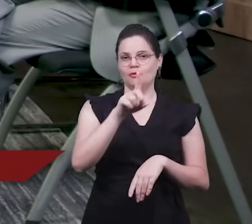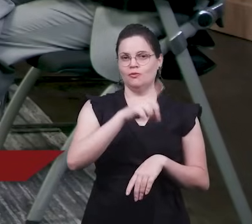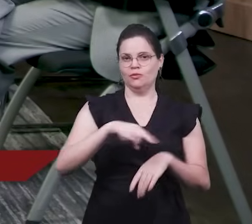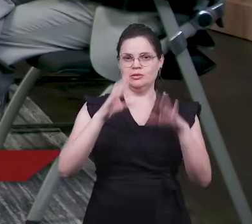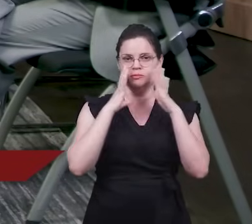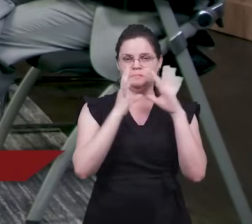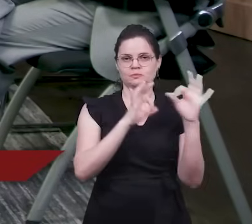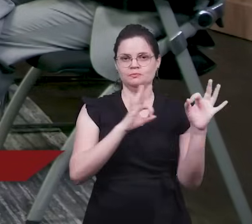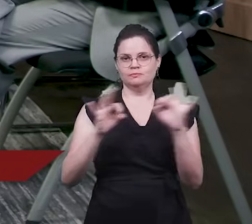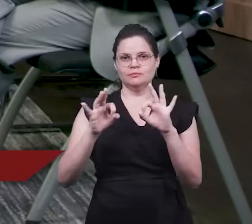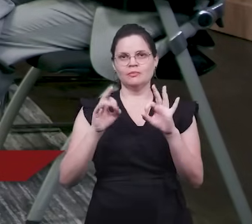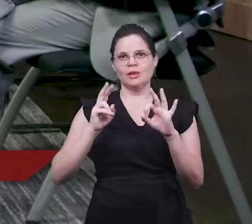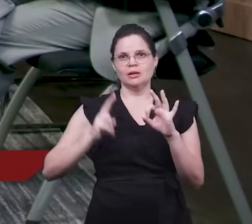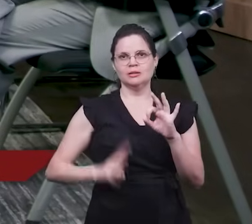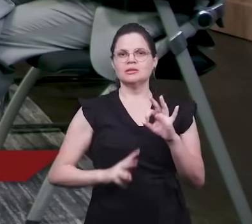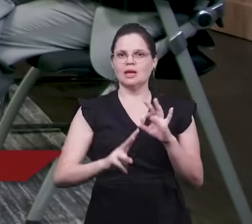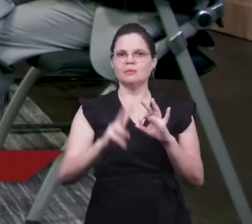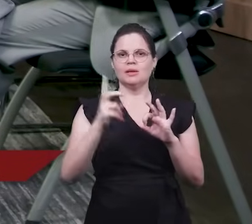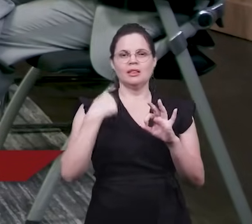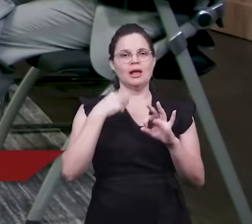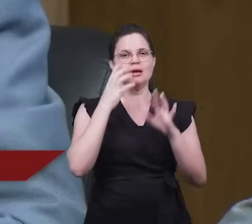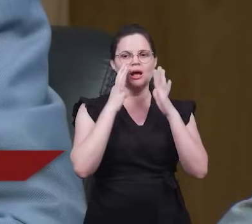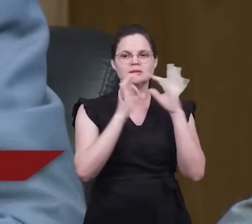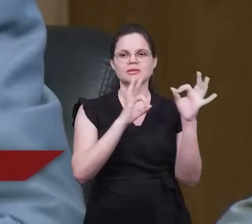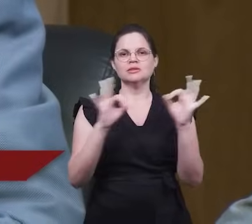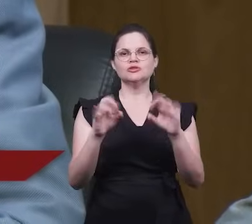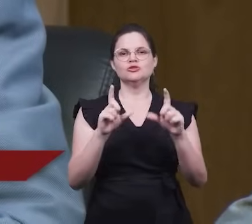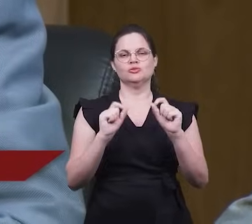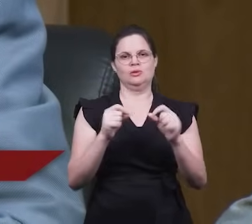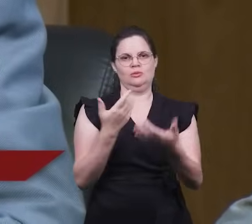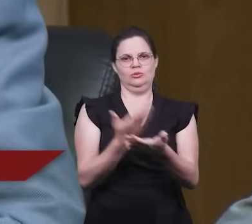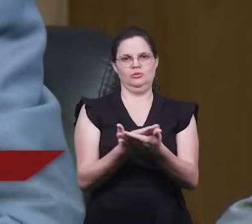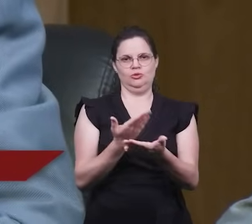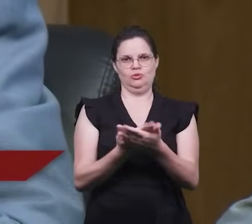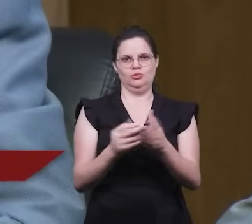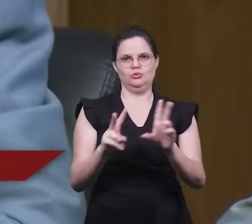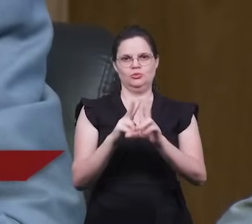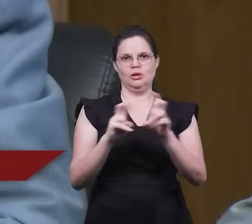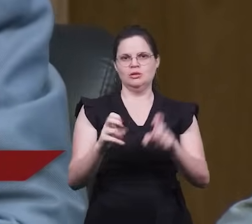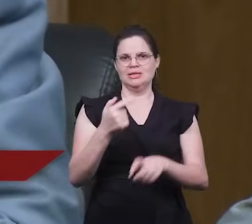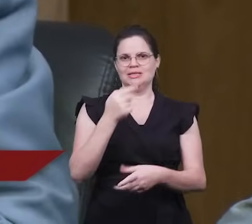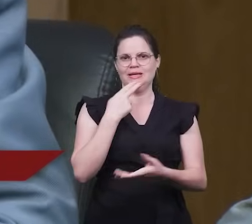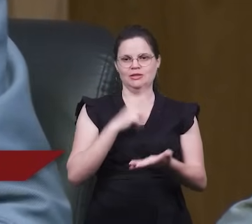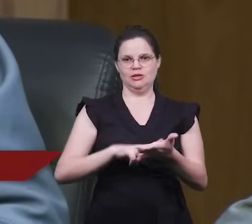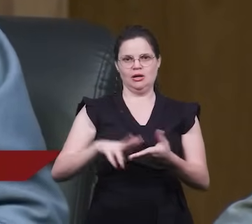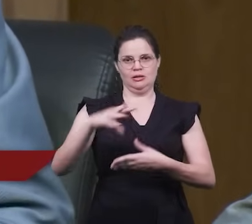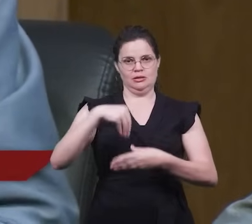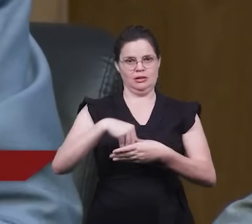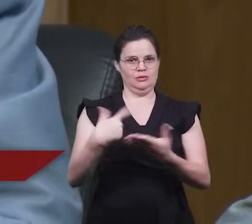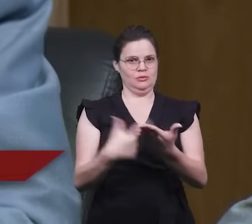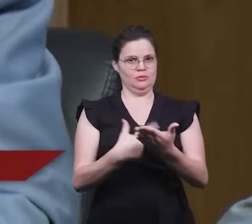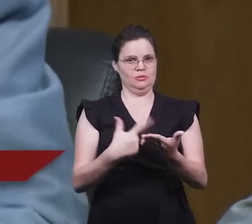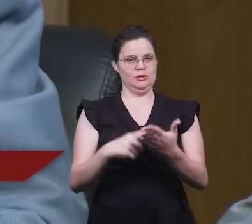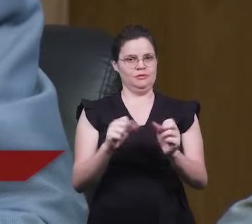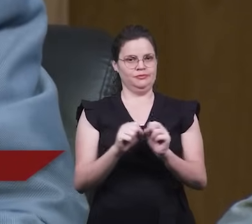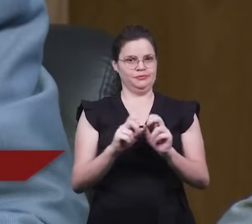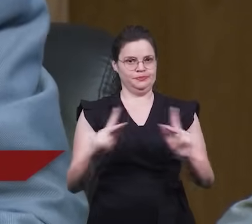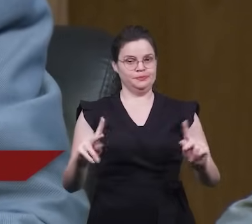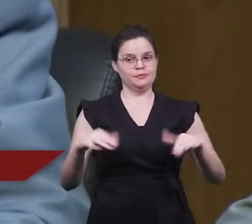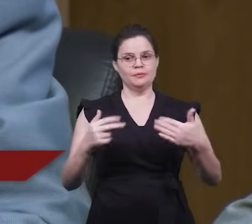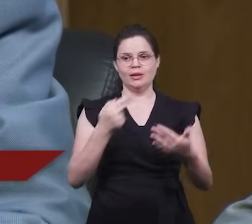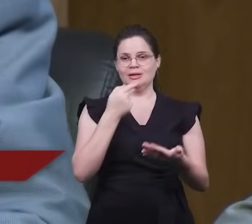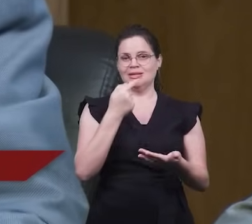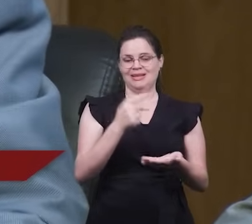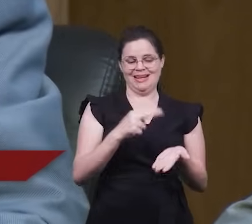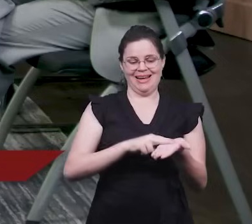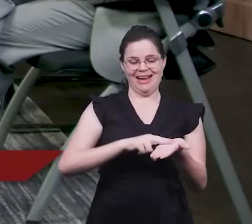ouvintes, têm nos acompanhado no estudo das 7 cartas do Apocalipse. Essas cartas